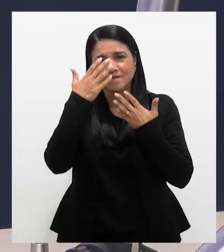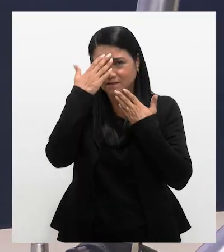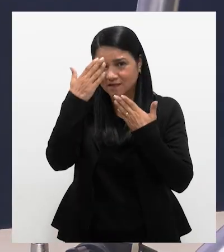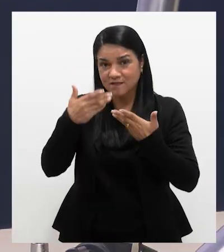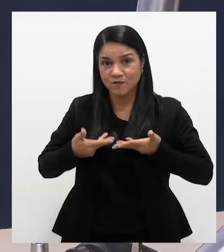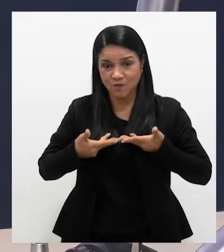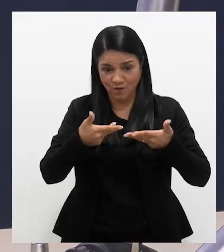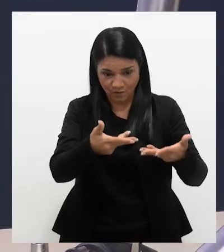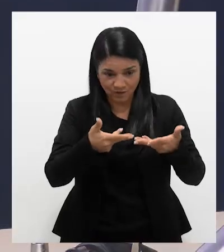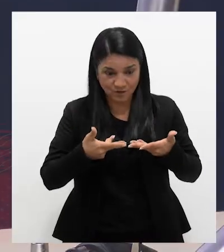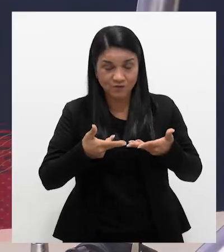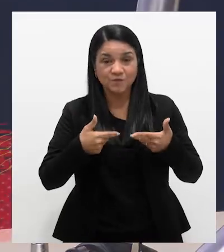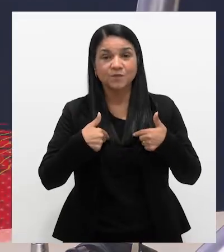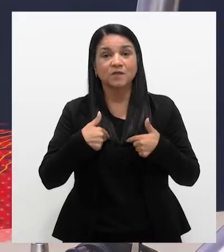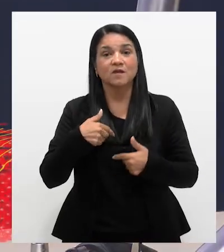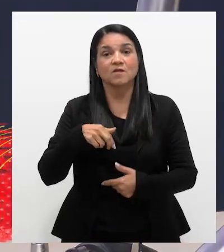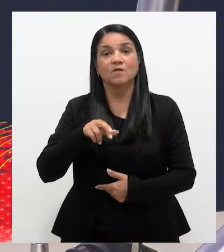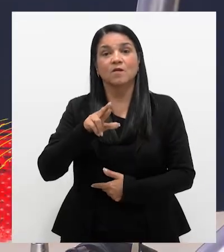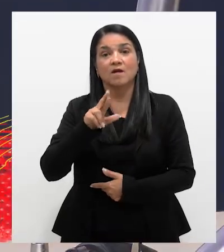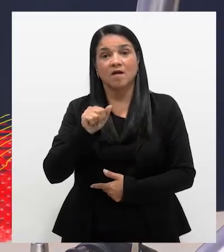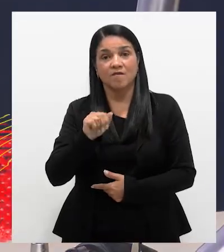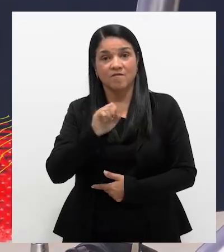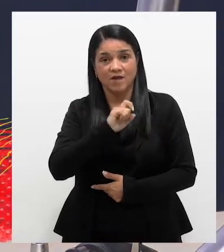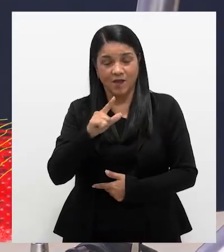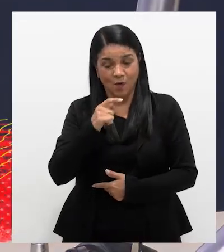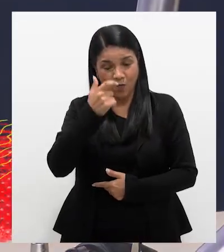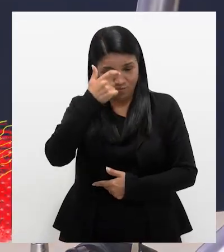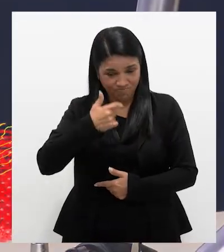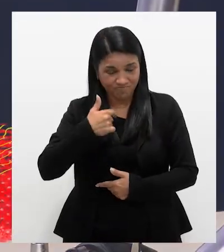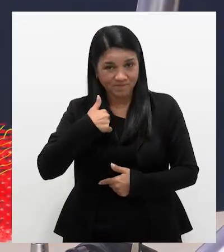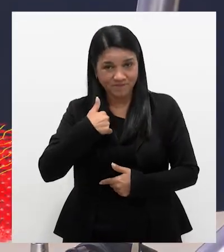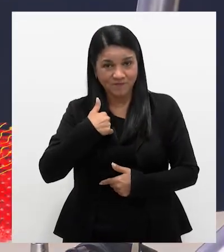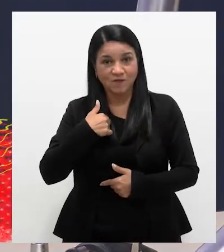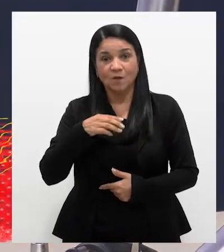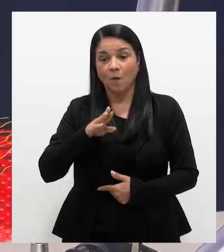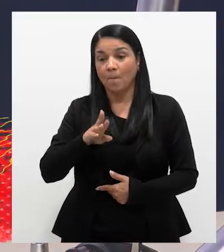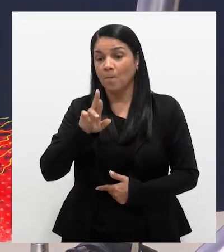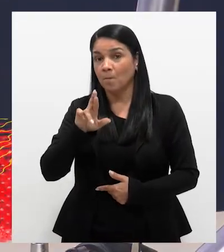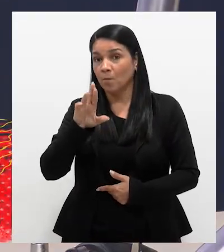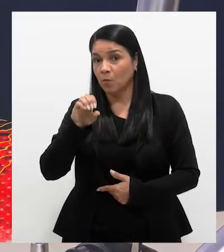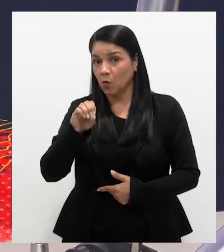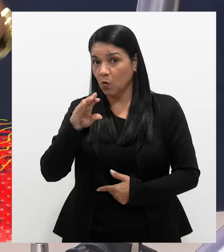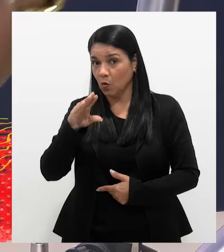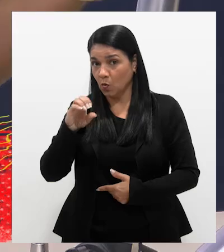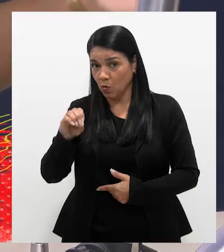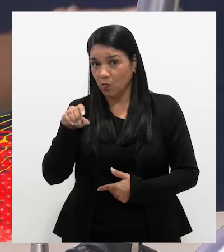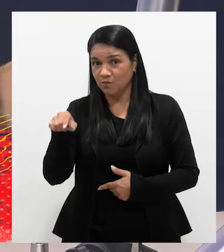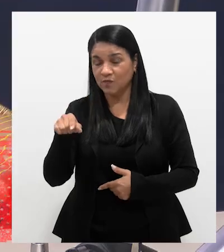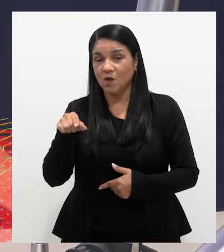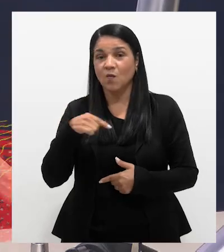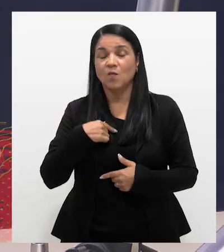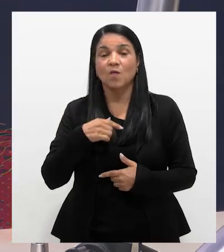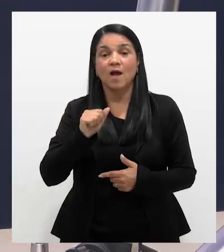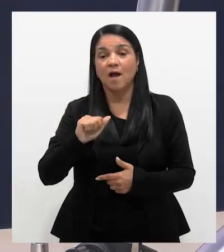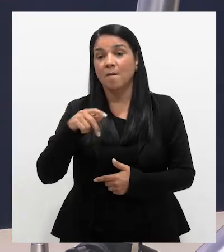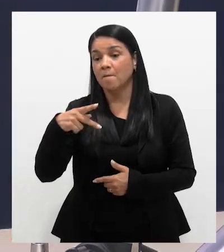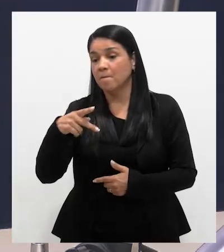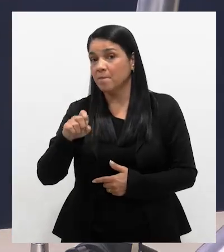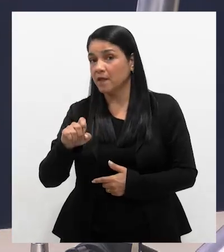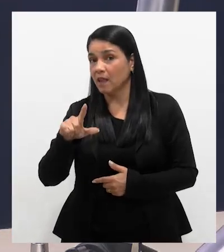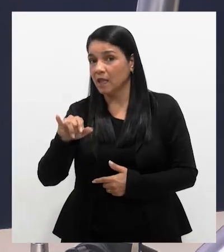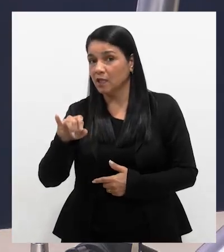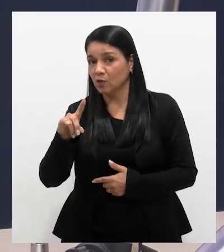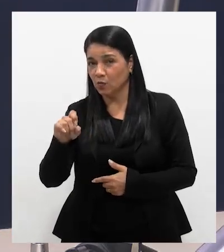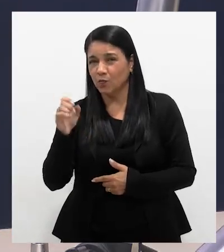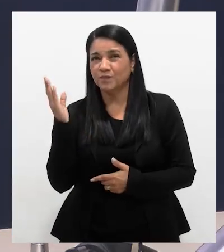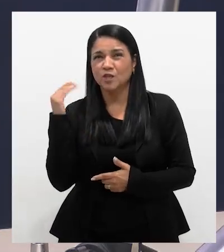esse convite. E o Rafael Broco, que Broco na verdade vem de um apelido, né, de um nickname, porque o pessoal que vem de 2000